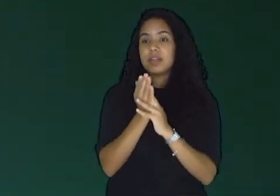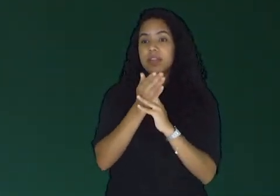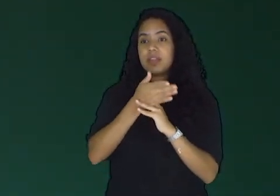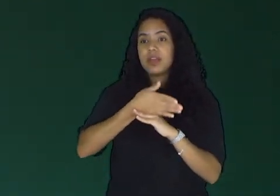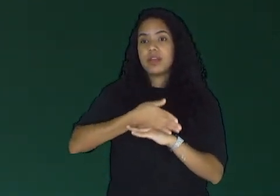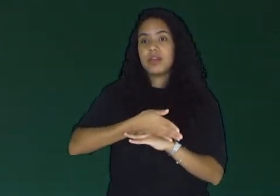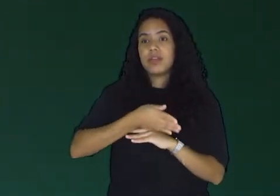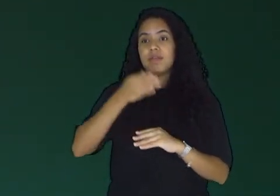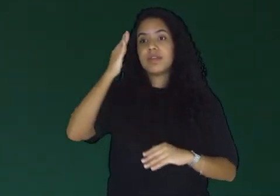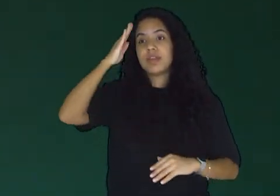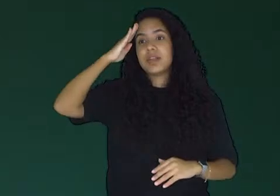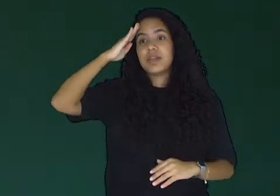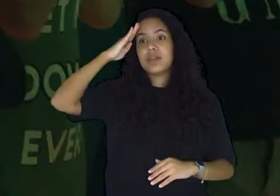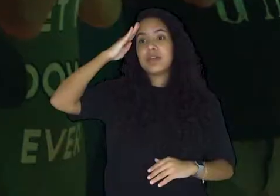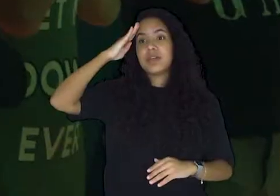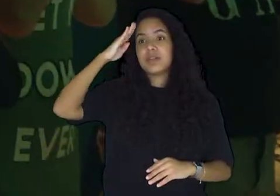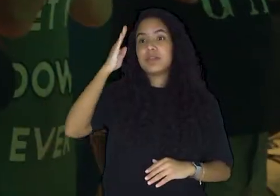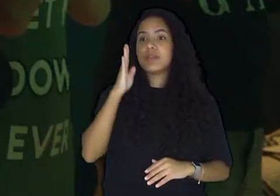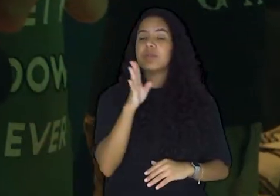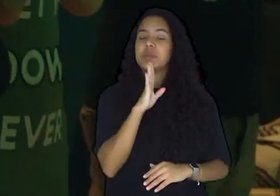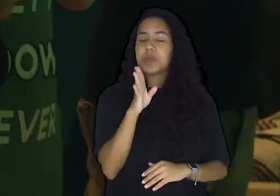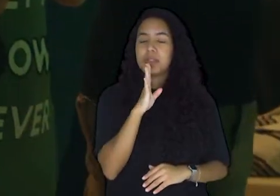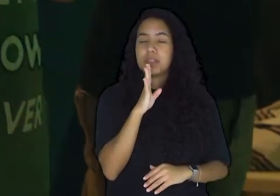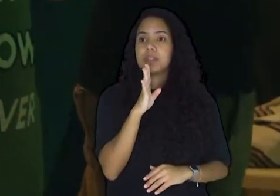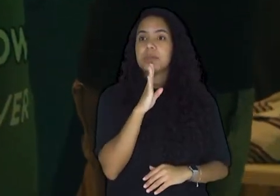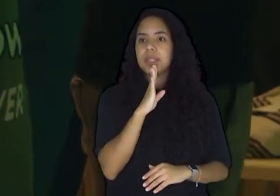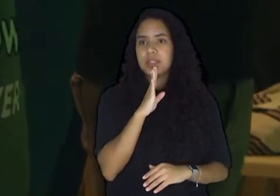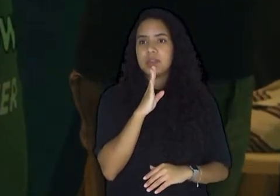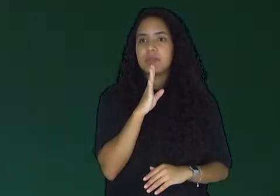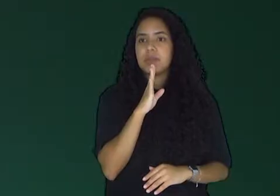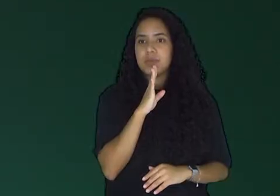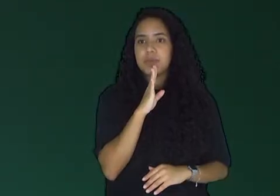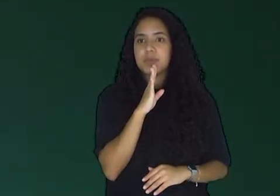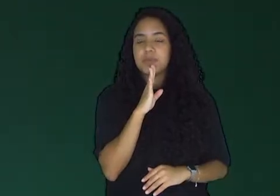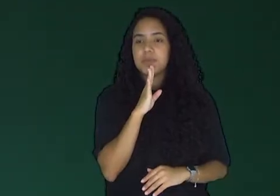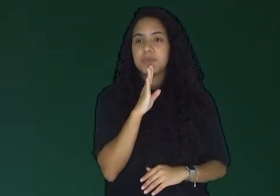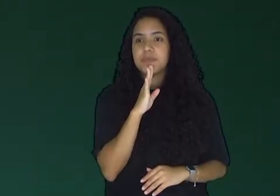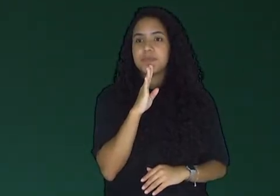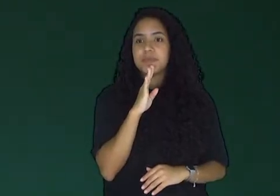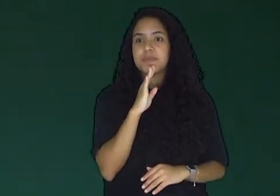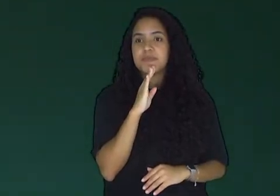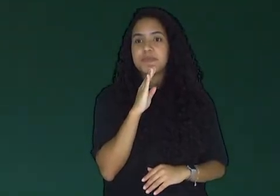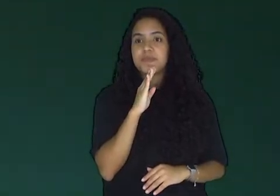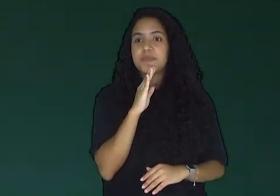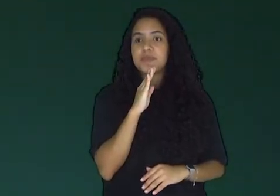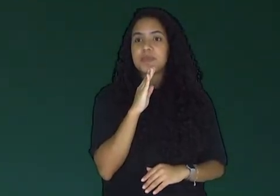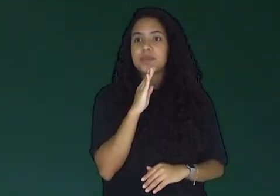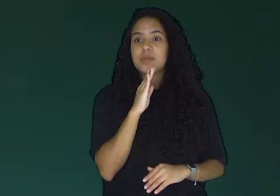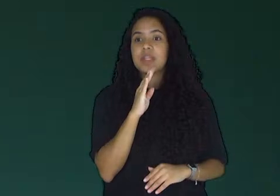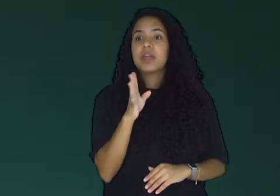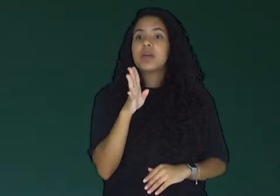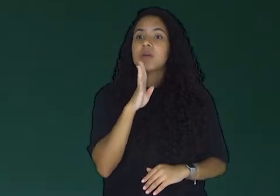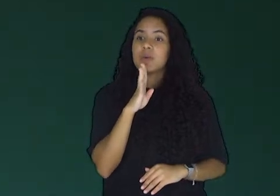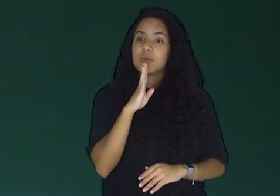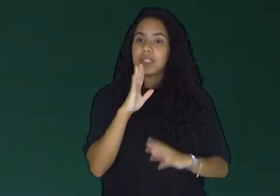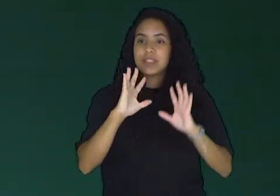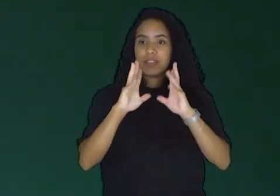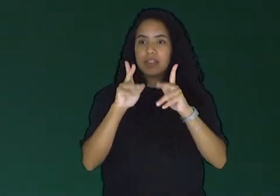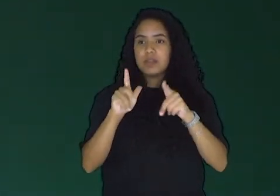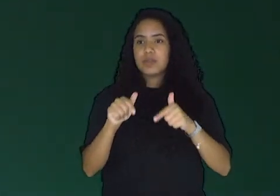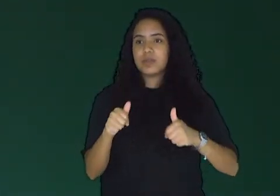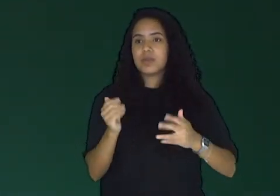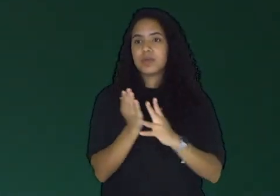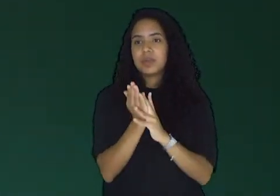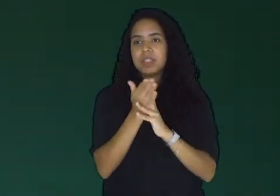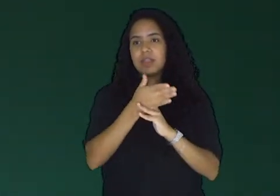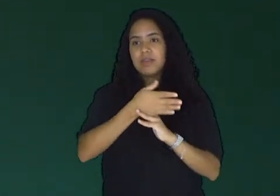conhecimento. A necessidade de conhecermos tudo que em Cristo já nos foi dado, que nos chamou por sua